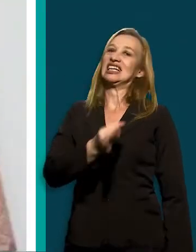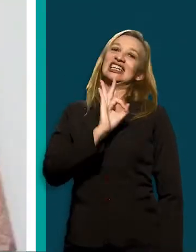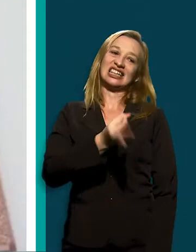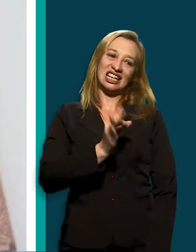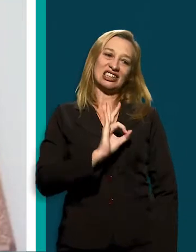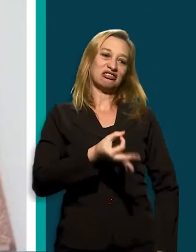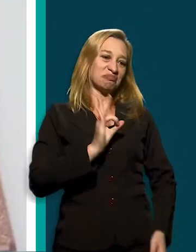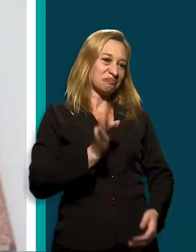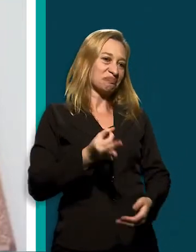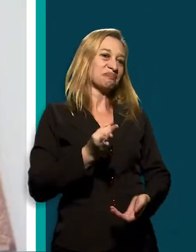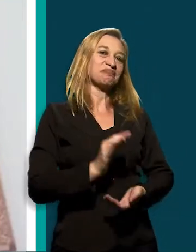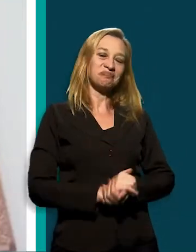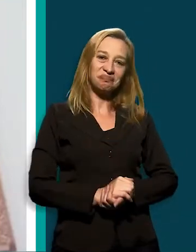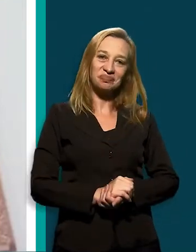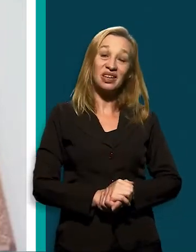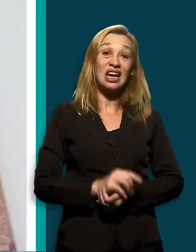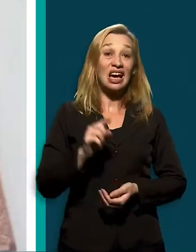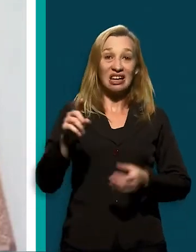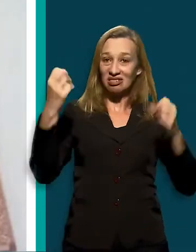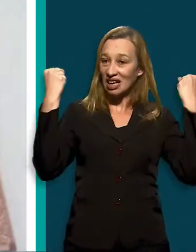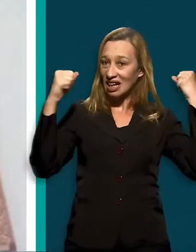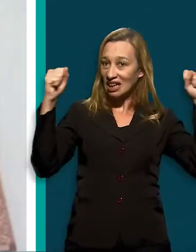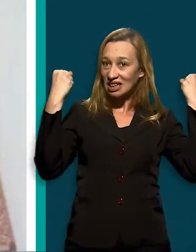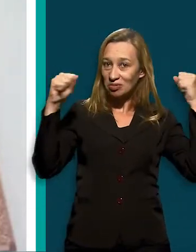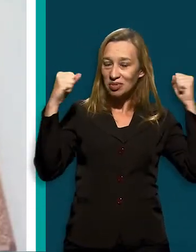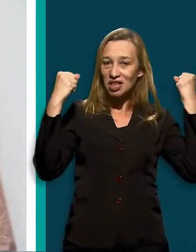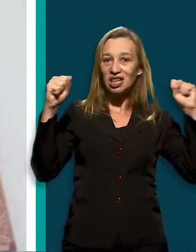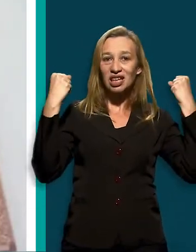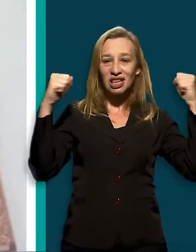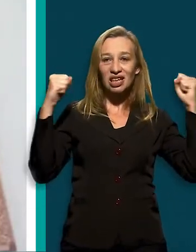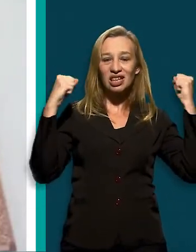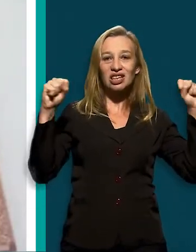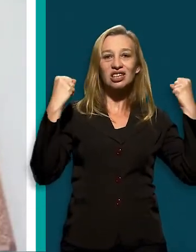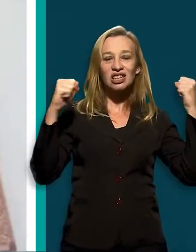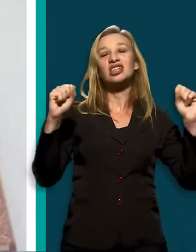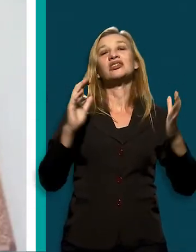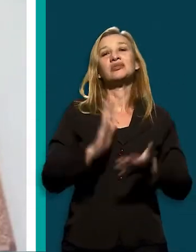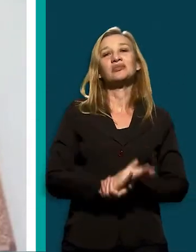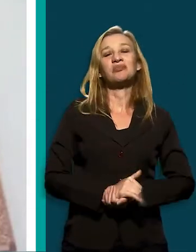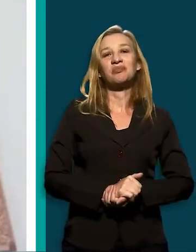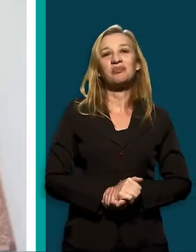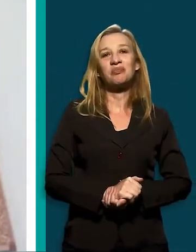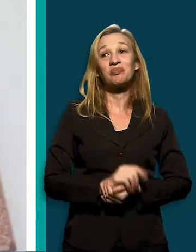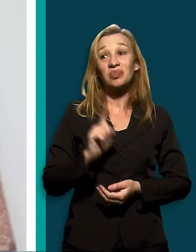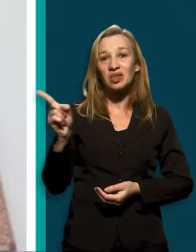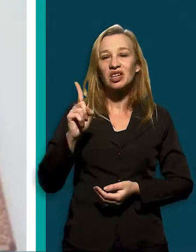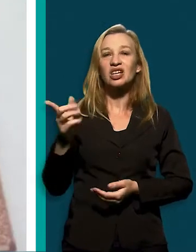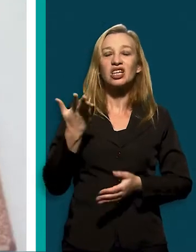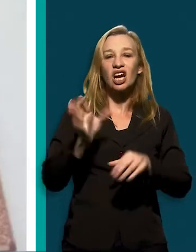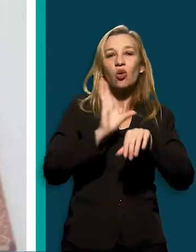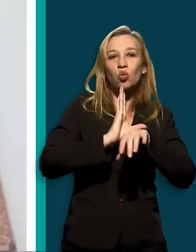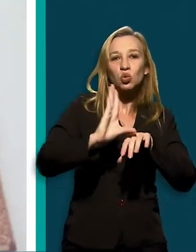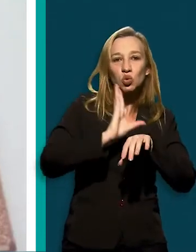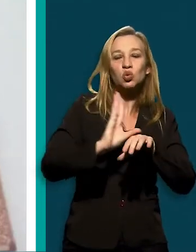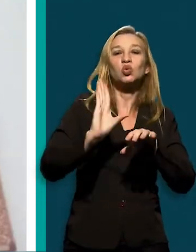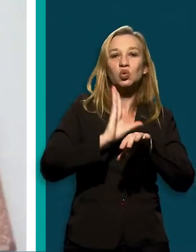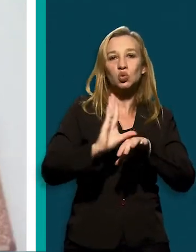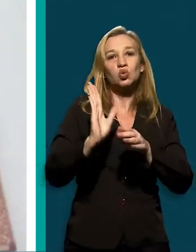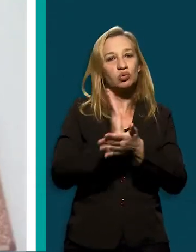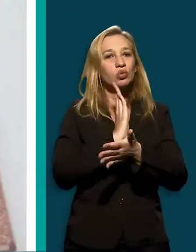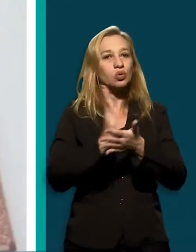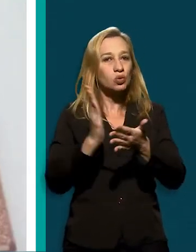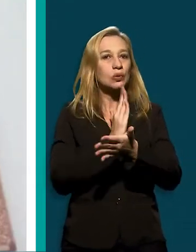com certeza. Até porque lá na academia já está tendo essa... A gente faz alguns cursos